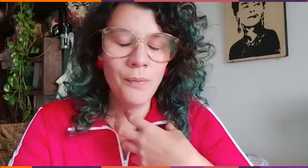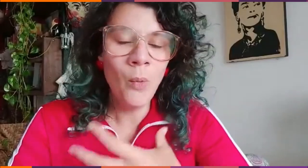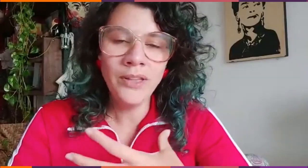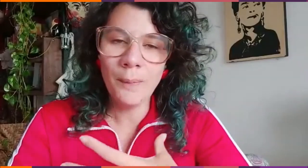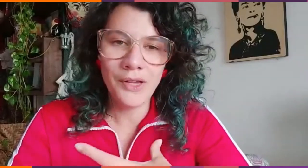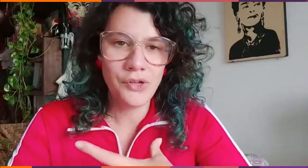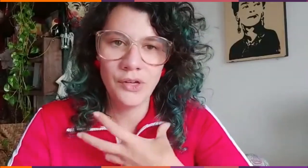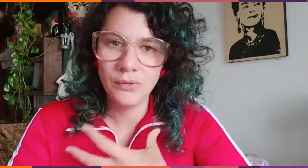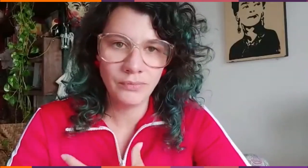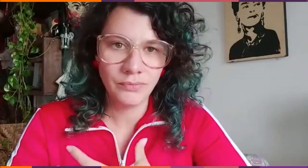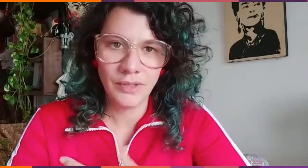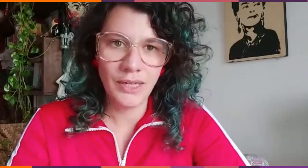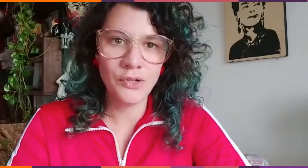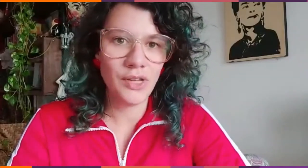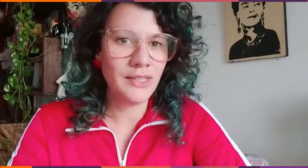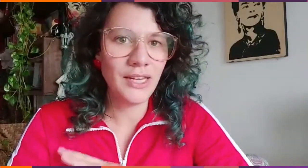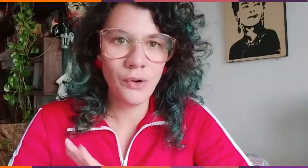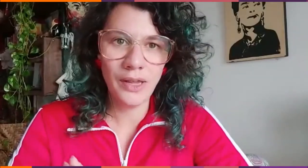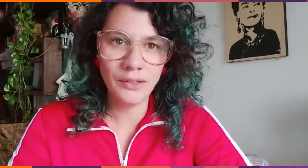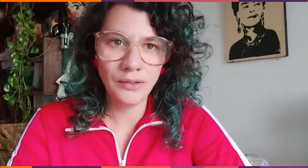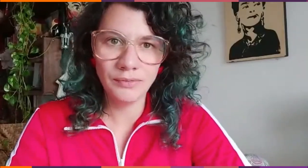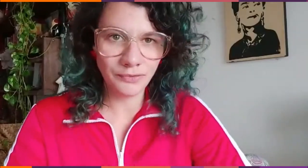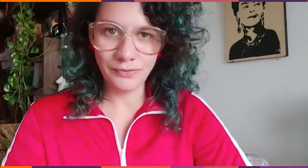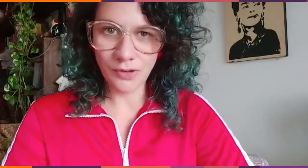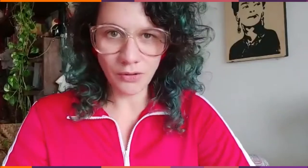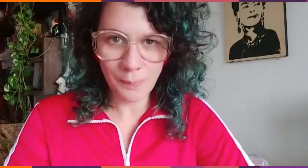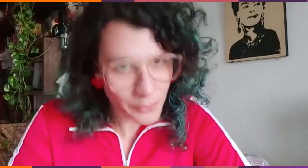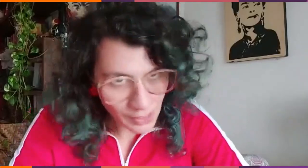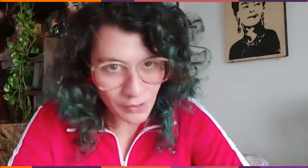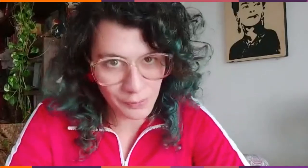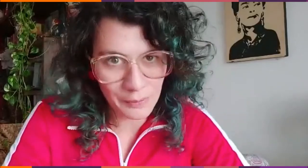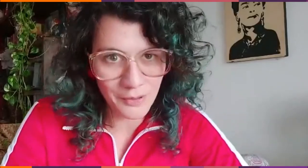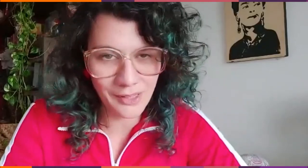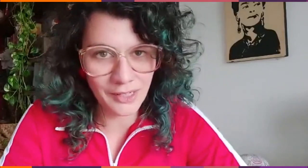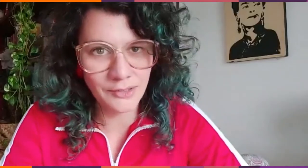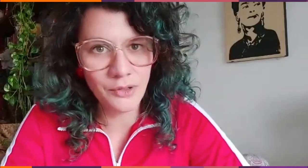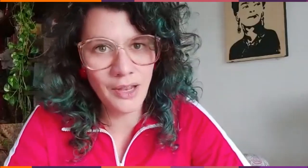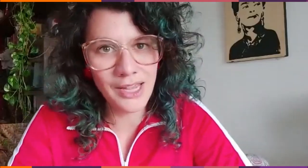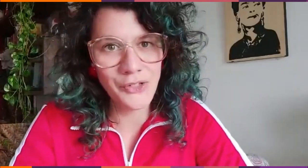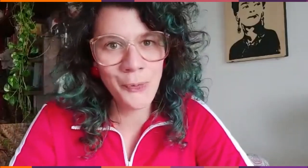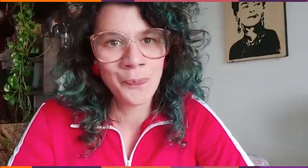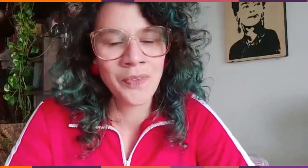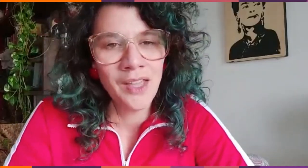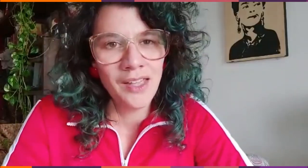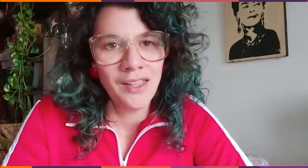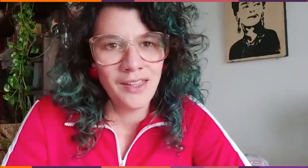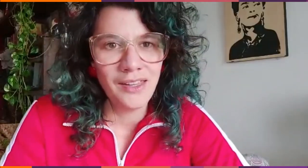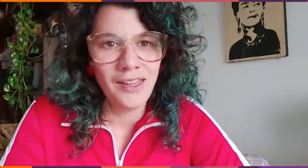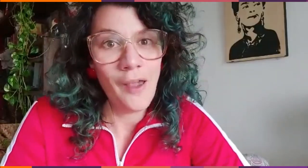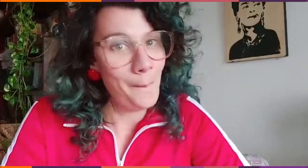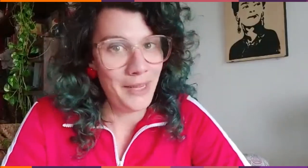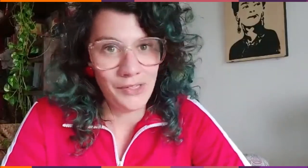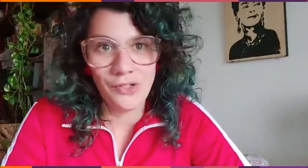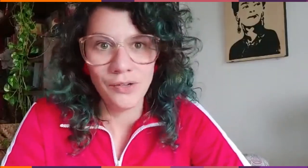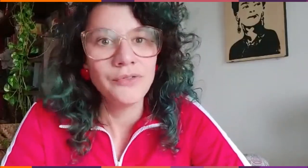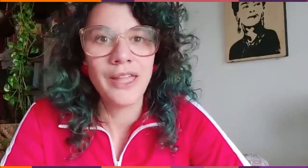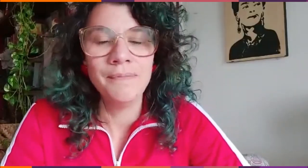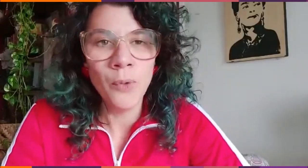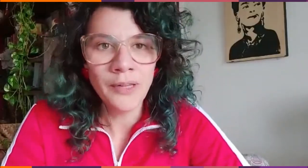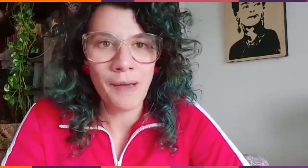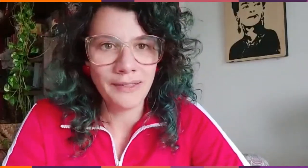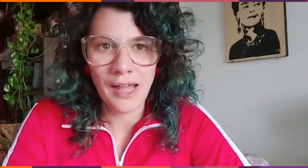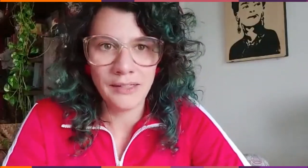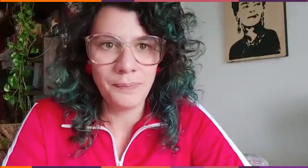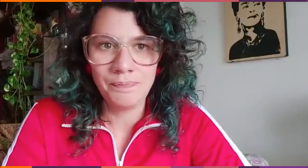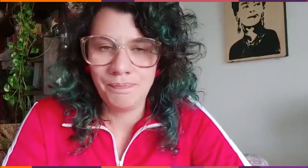e comentou com muita paixão e eu já saí correndo logo depois da aula para que a biblioteca do colégio e realmente